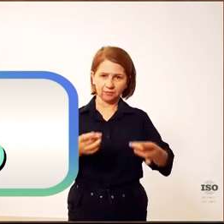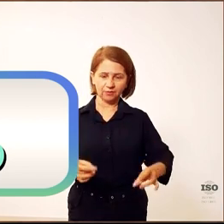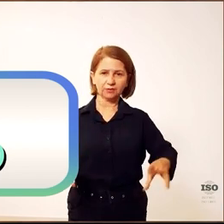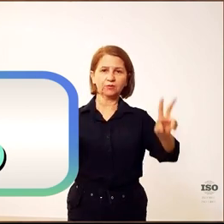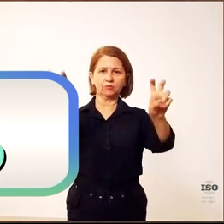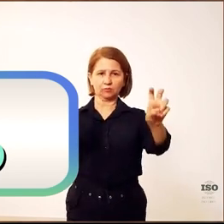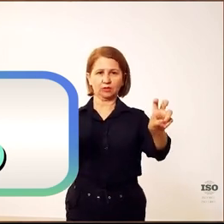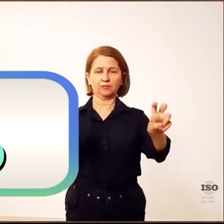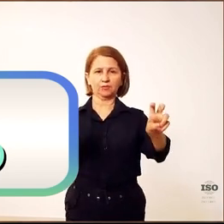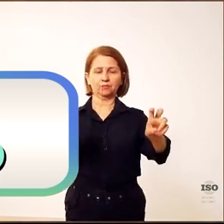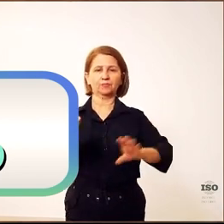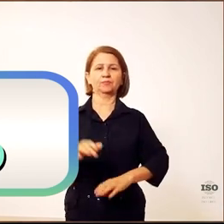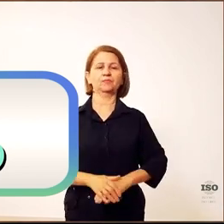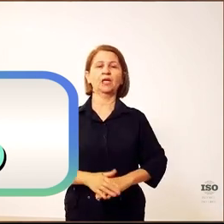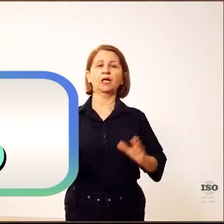tema.